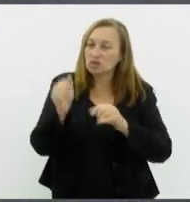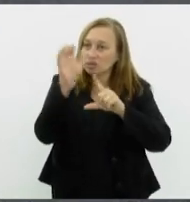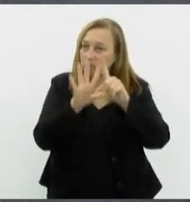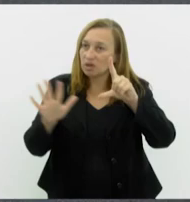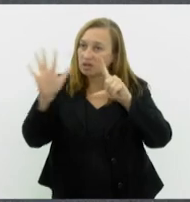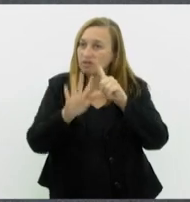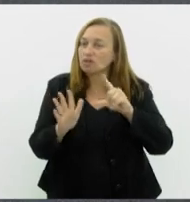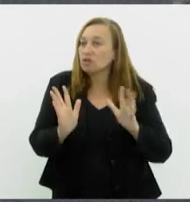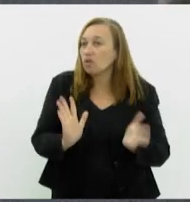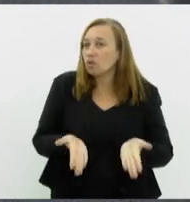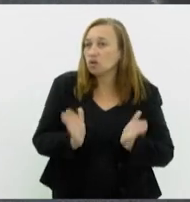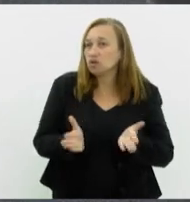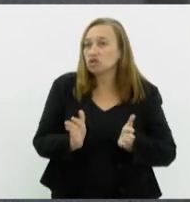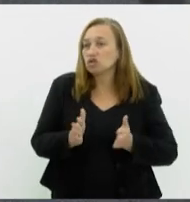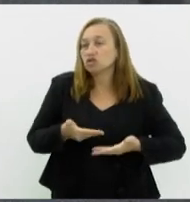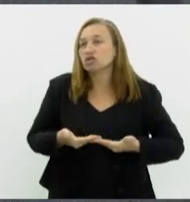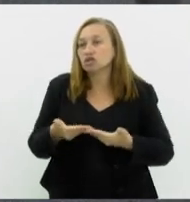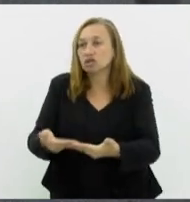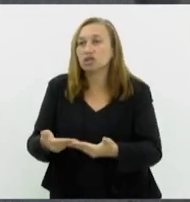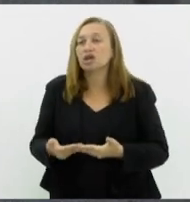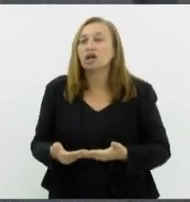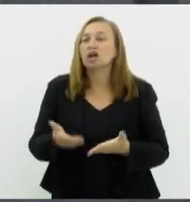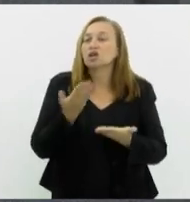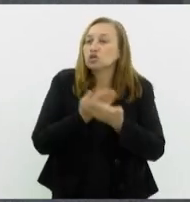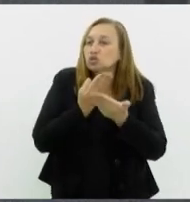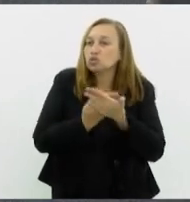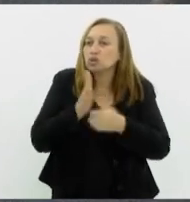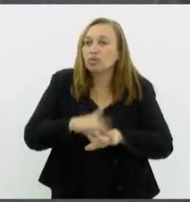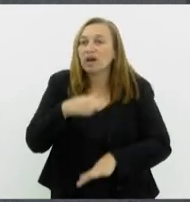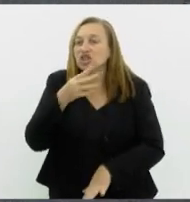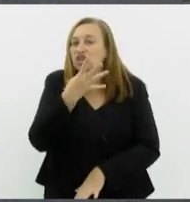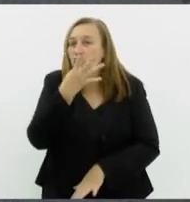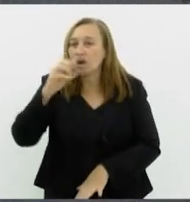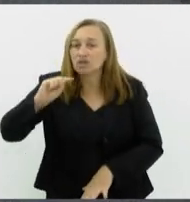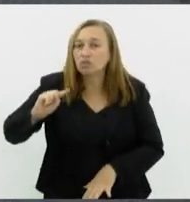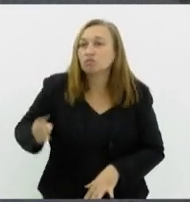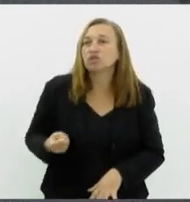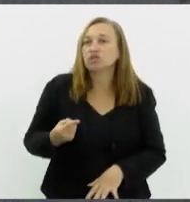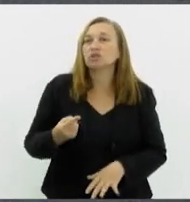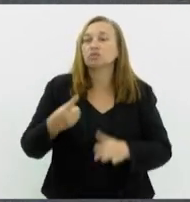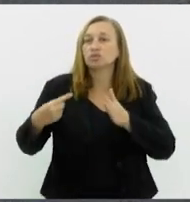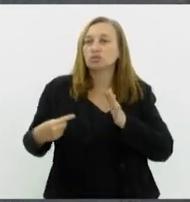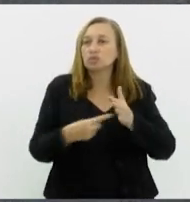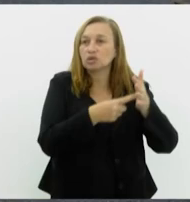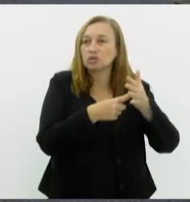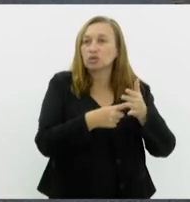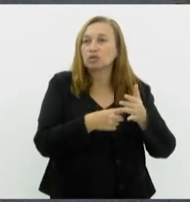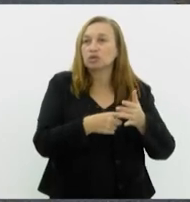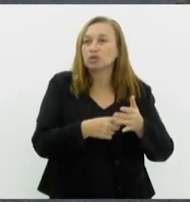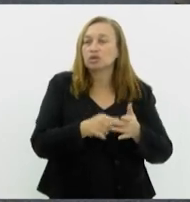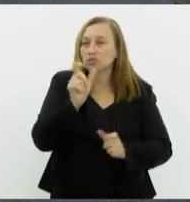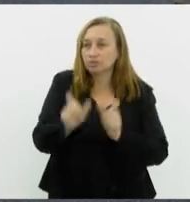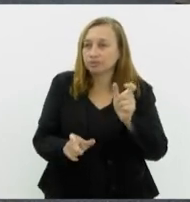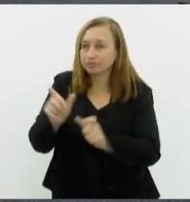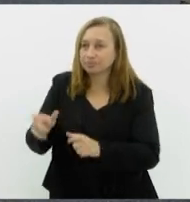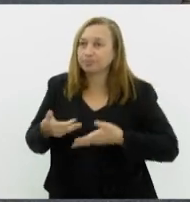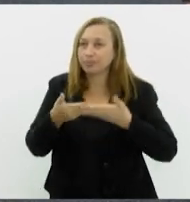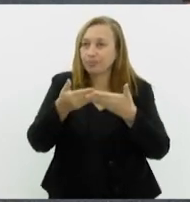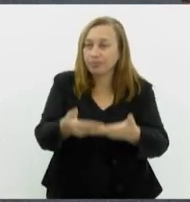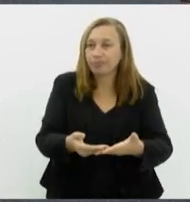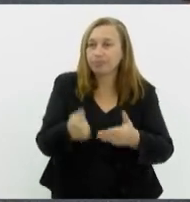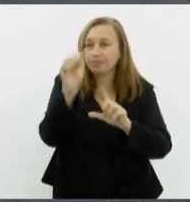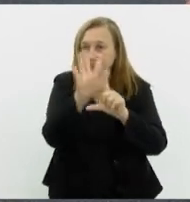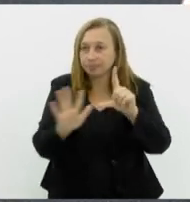hoje de entrega, estudando, né, mais de 4 mil denúncias dos entregadores na